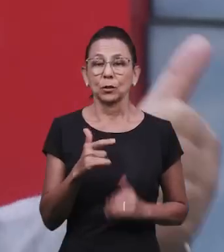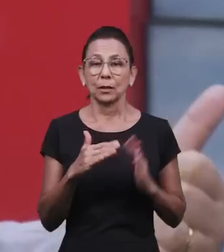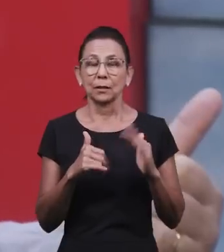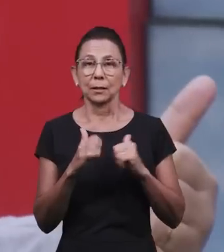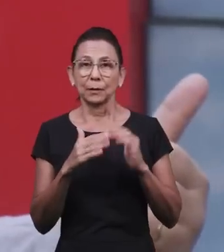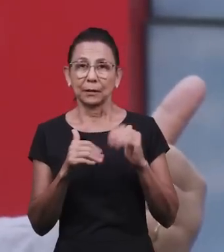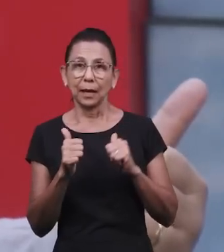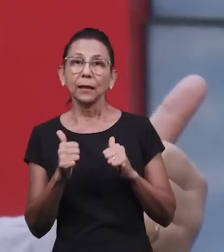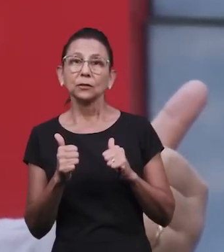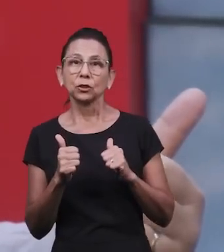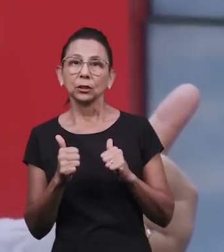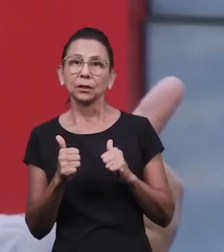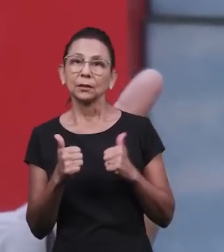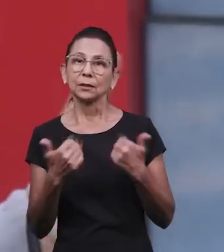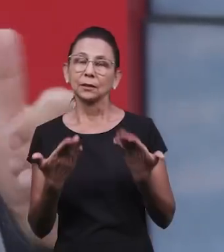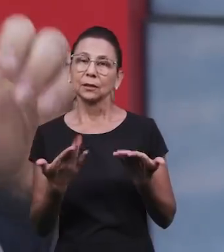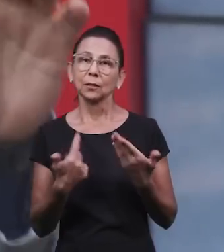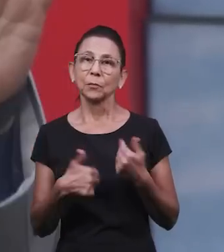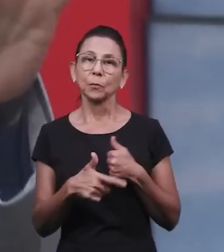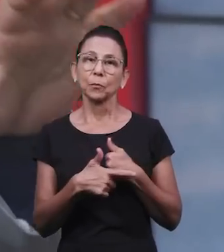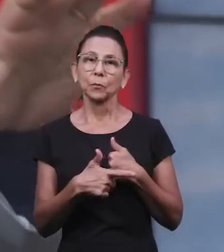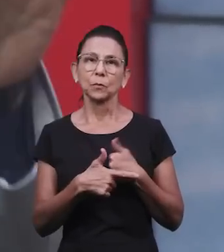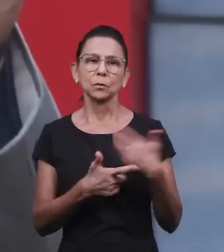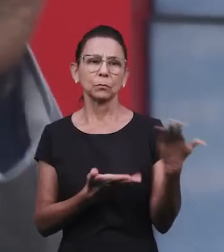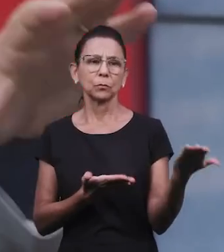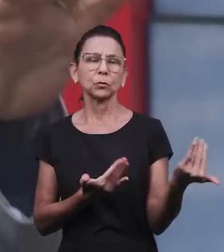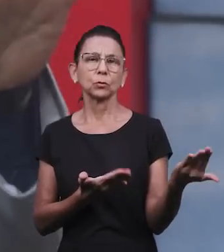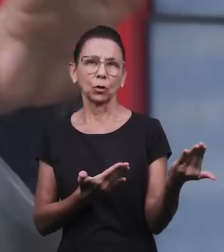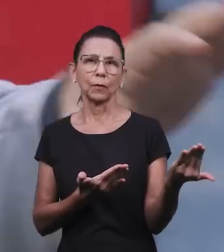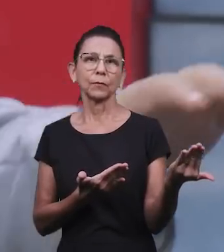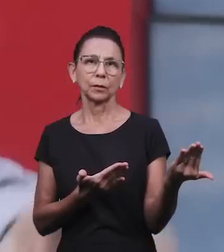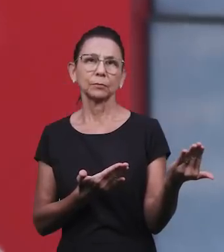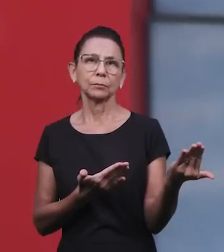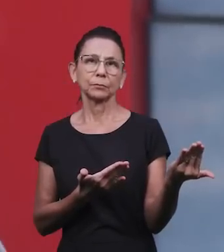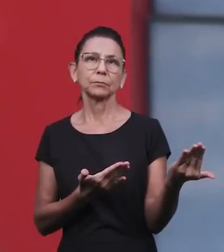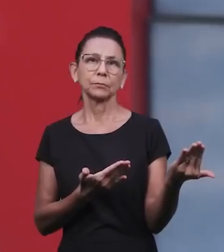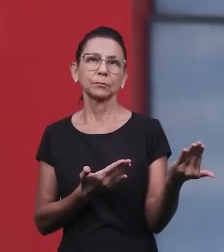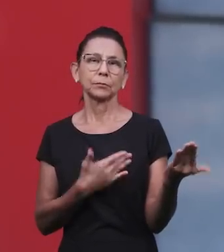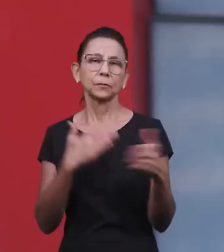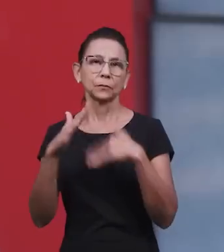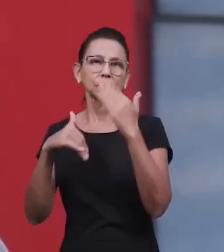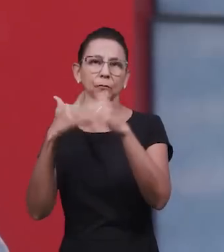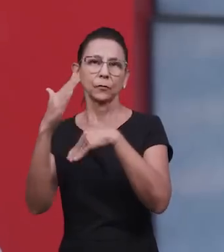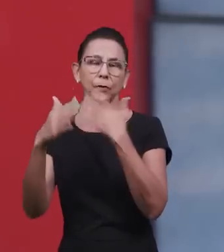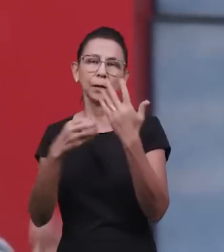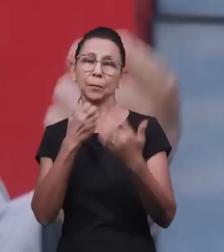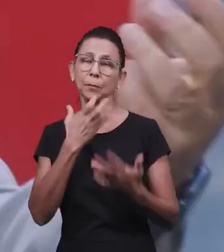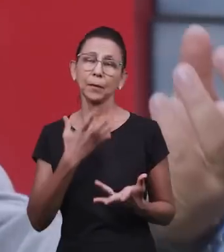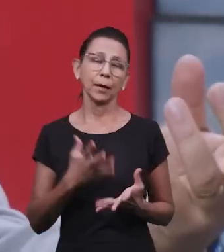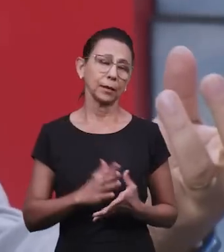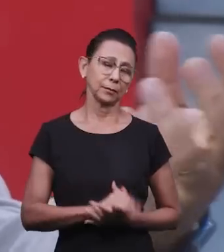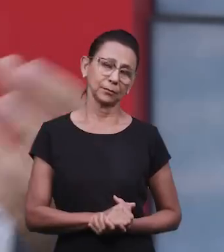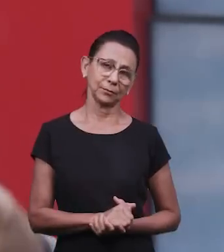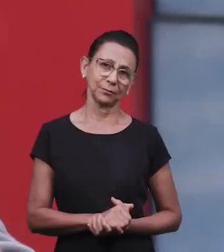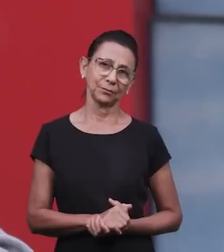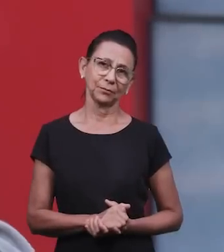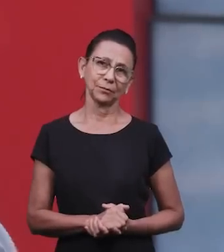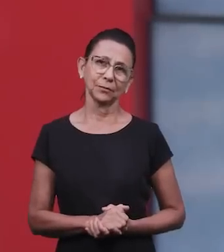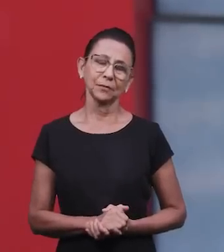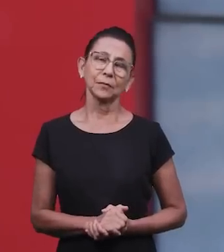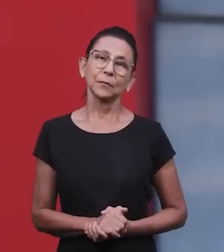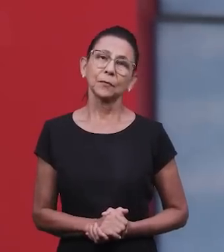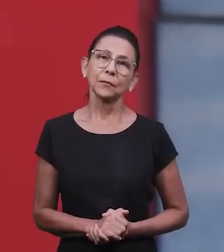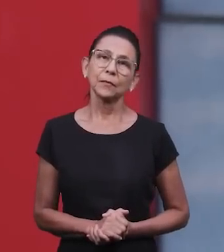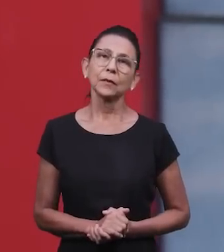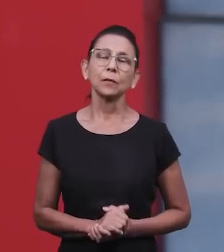tanta familiaridade com as redes sociais, esse é um papel que o jovem pode desempenhar muito bem. Porque vocês veem uma postagem nas redes sociais,